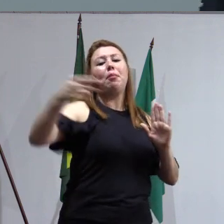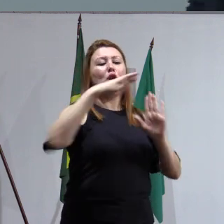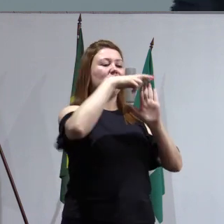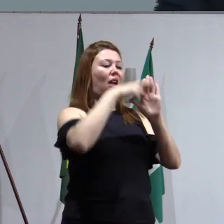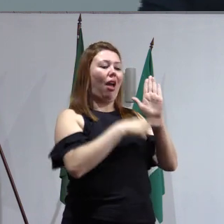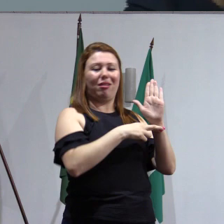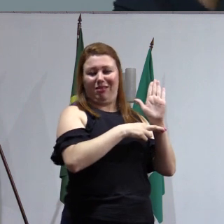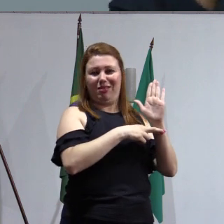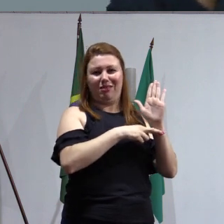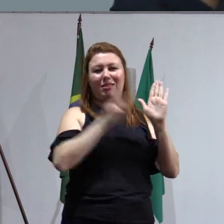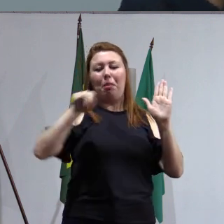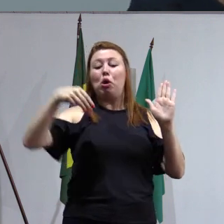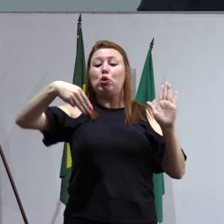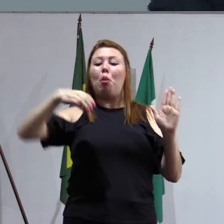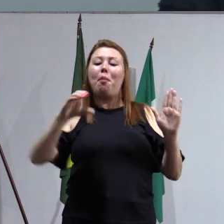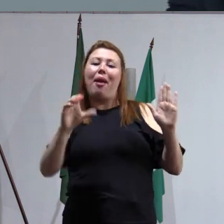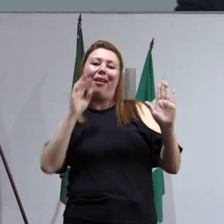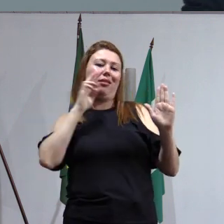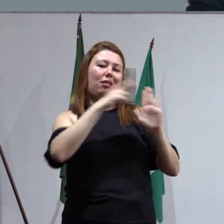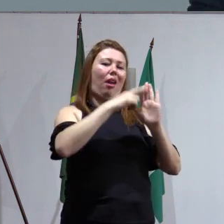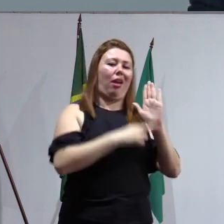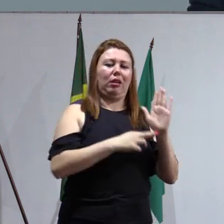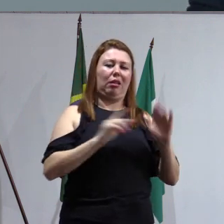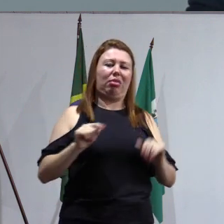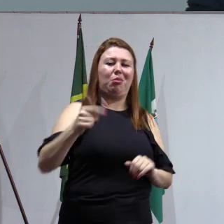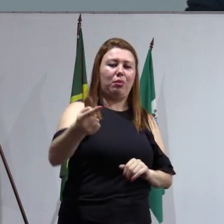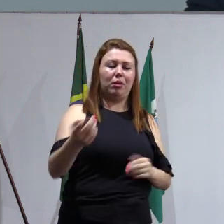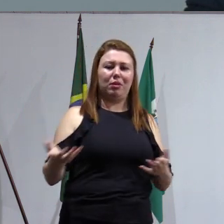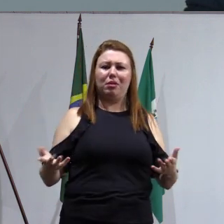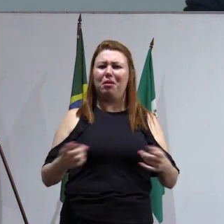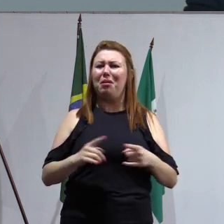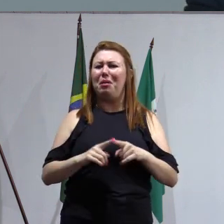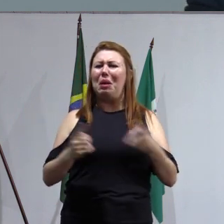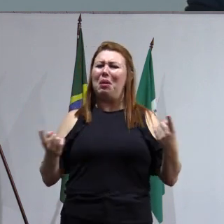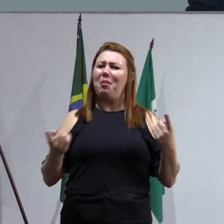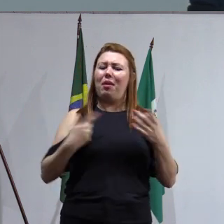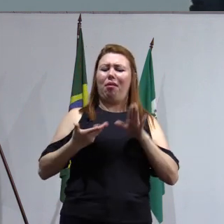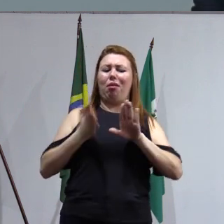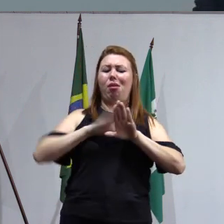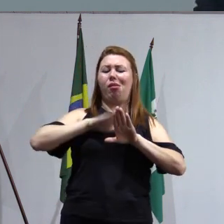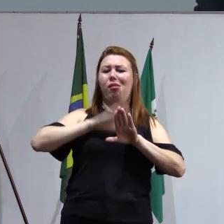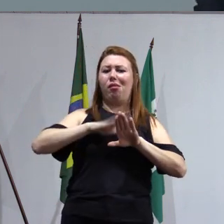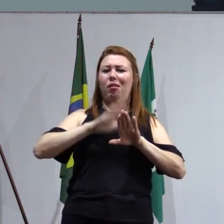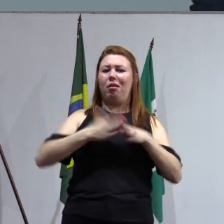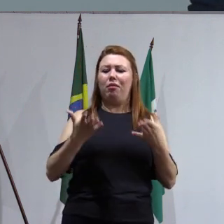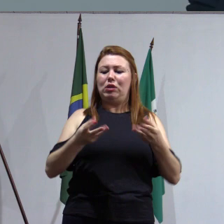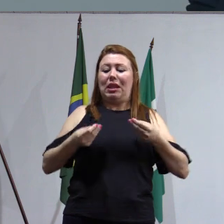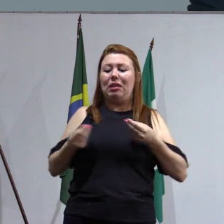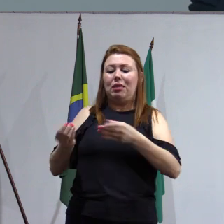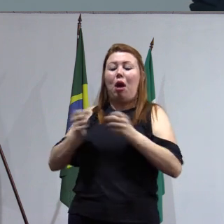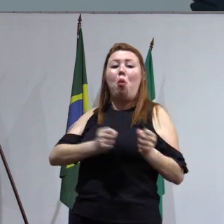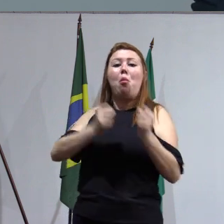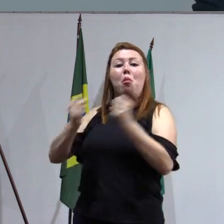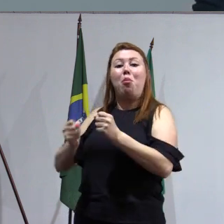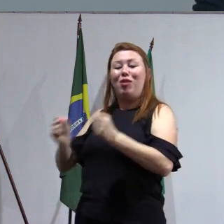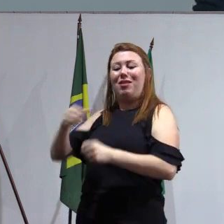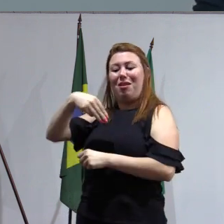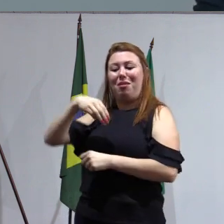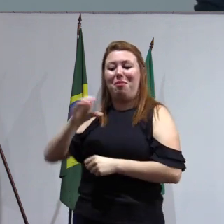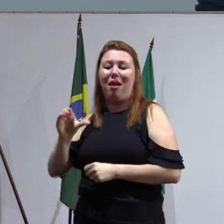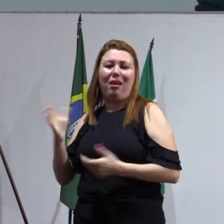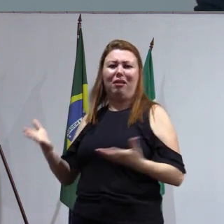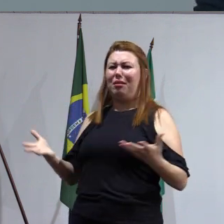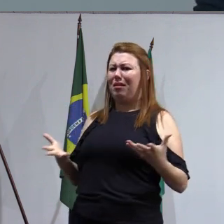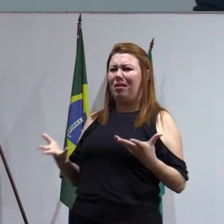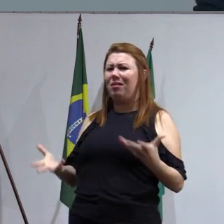Ministério da Educação. Isso é uma coisa que dá um poder de discricionariedade para o governo e para o Ministério da Educação que nós não queremos ver